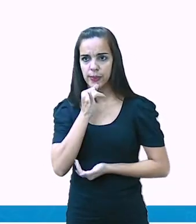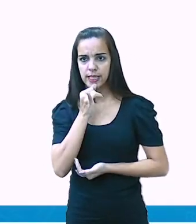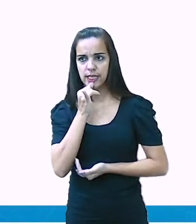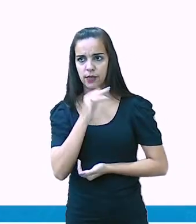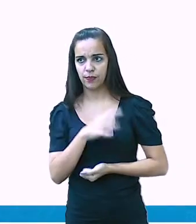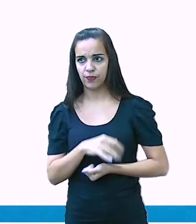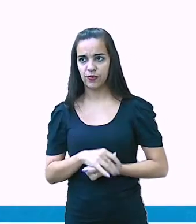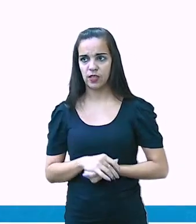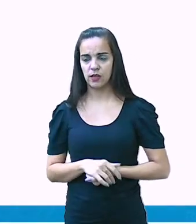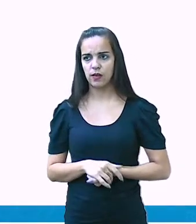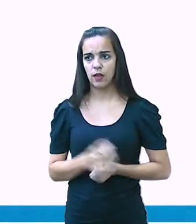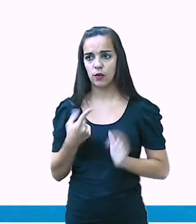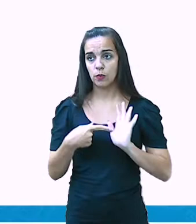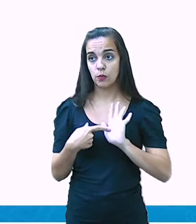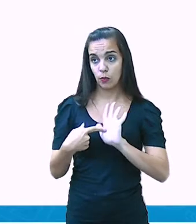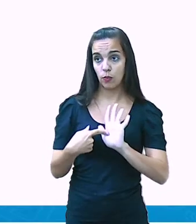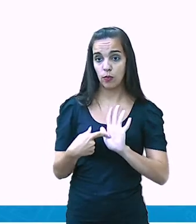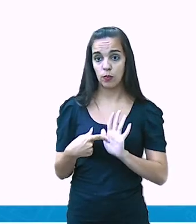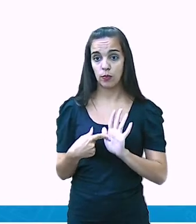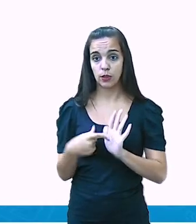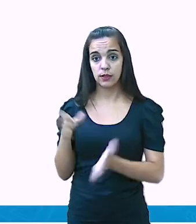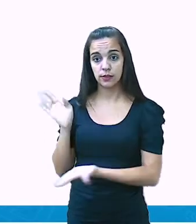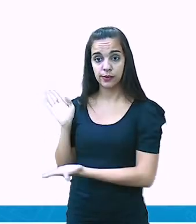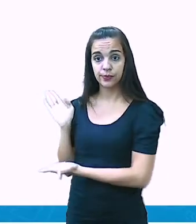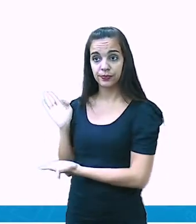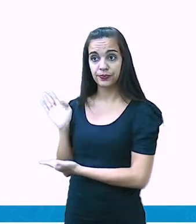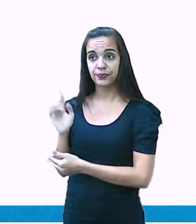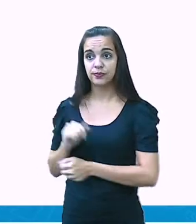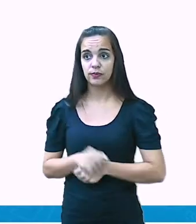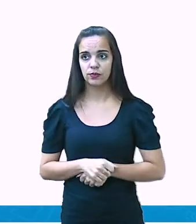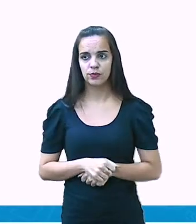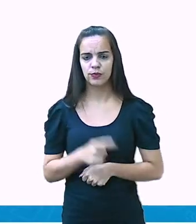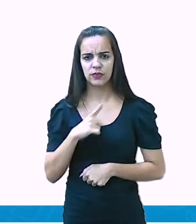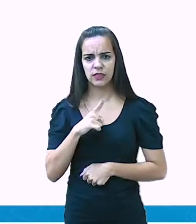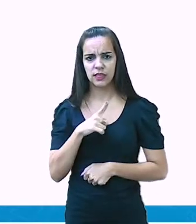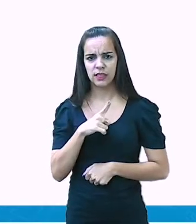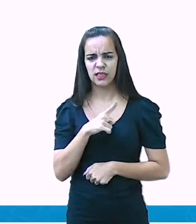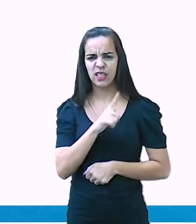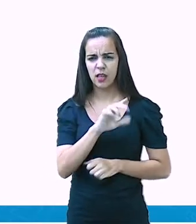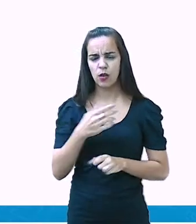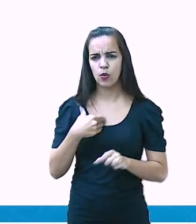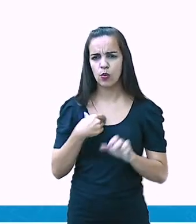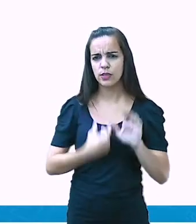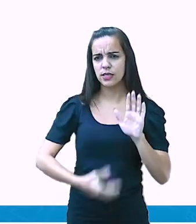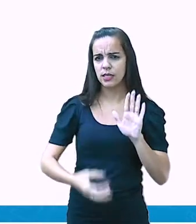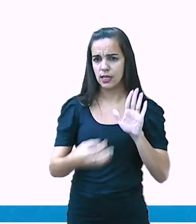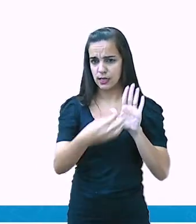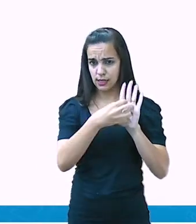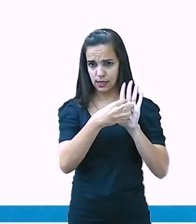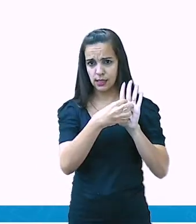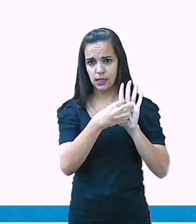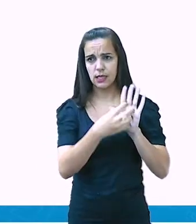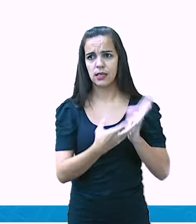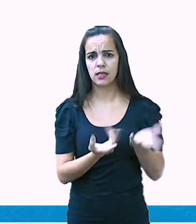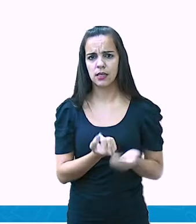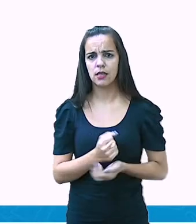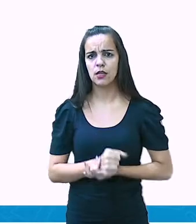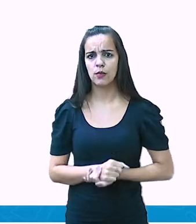Pessoal, temos aqui dois exemplos de um mesmo